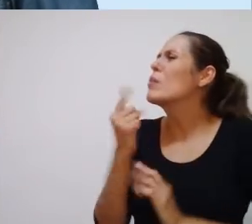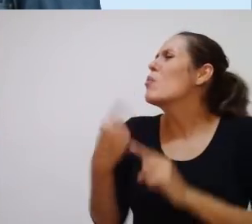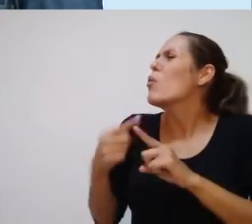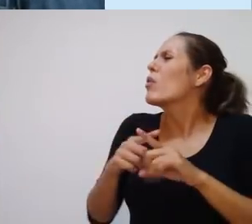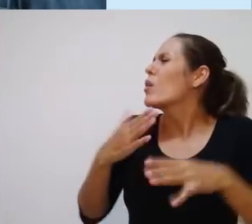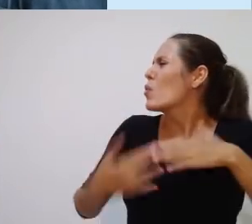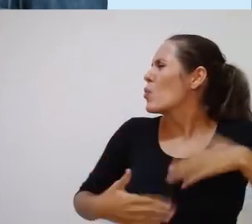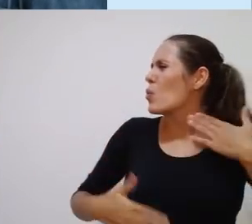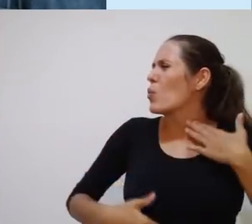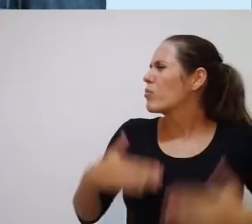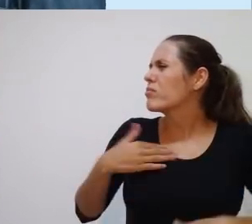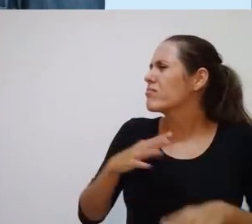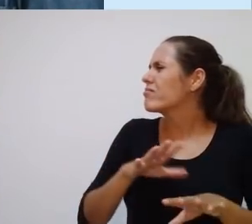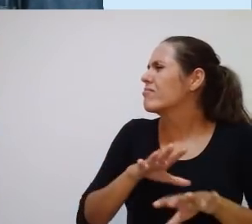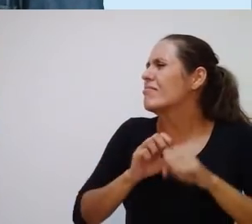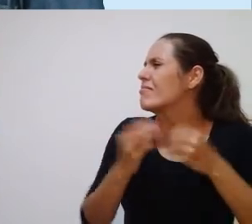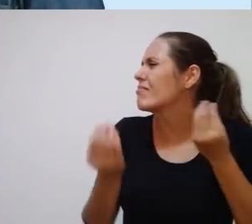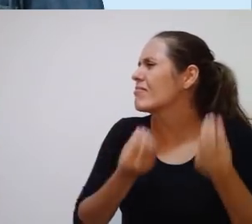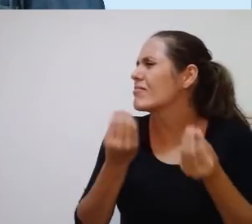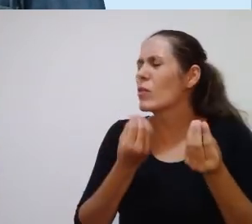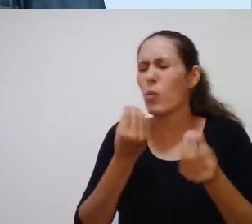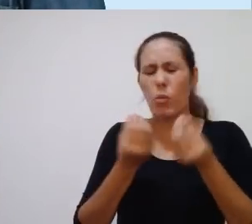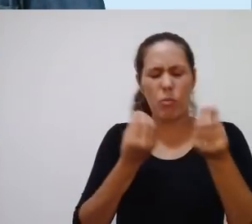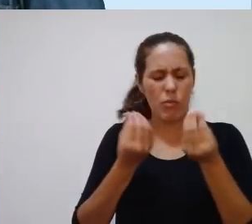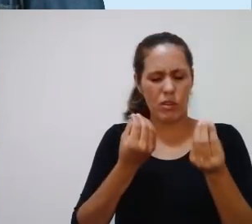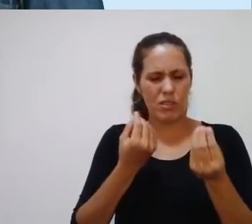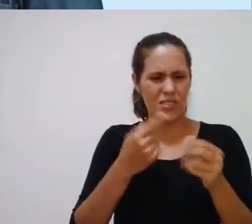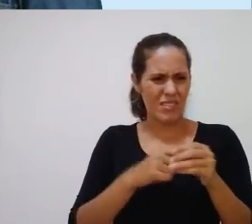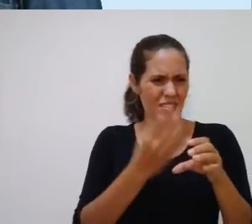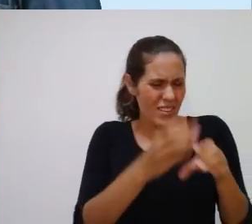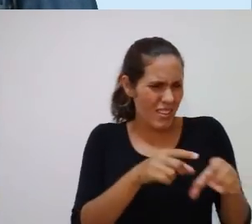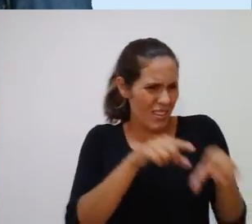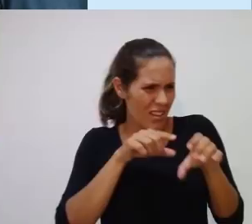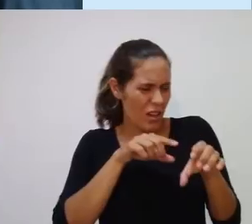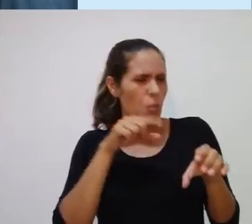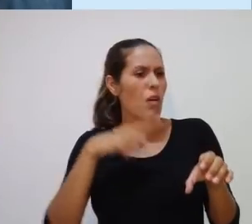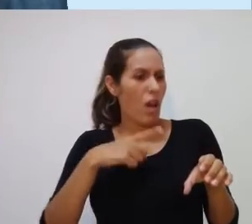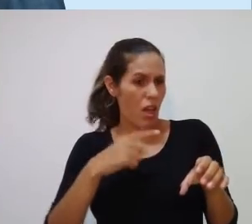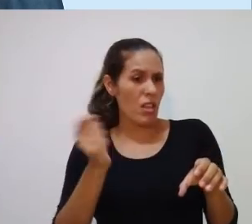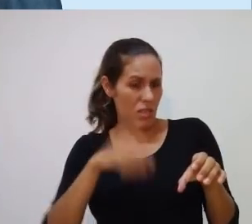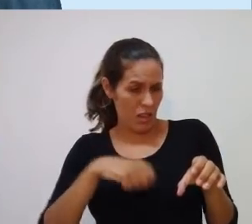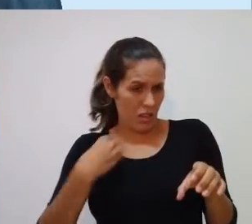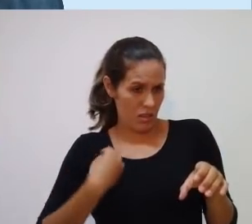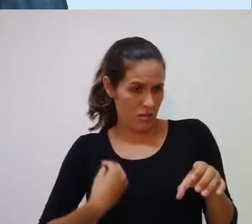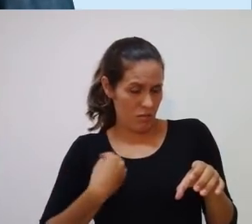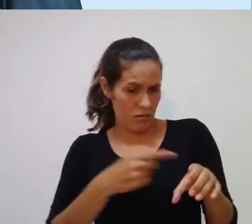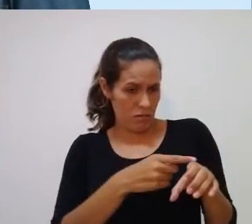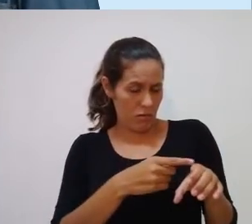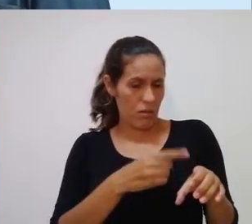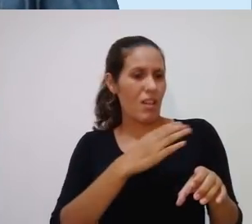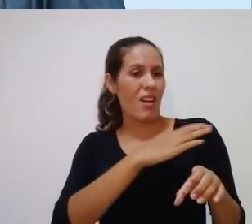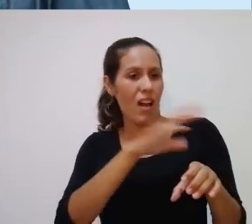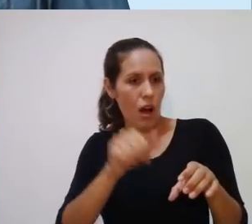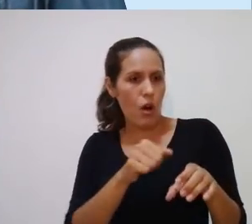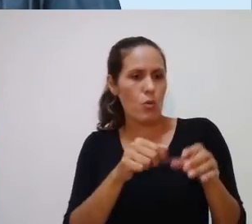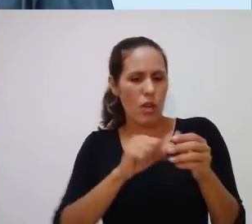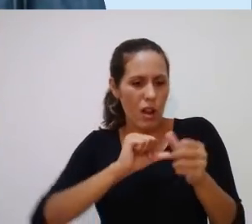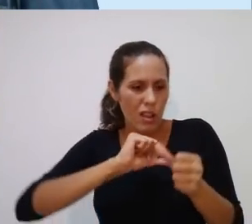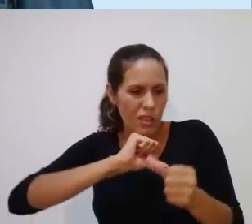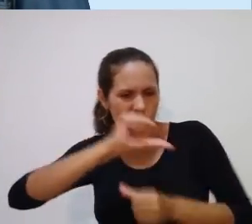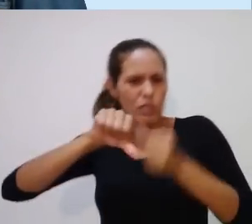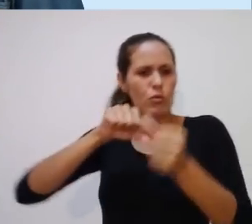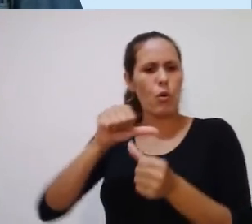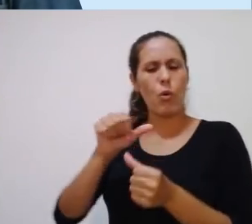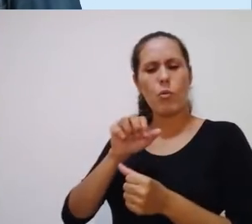Professor, mas como é que a gente pega a casca do ovo, que tem cálcio, sim. e transforma no íon do cálcio? O